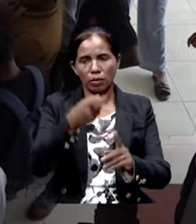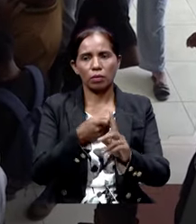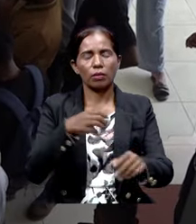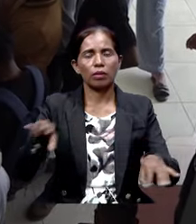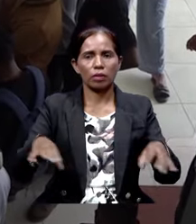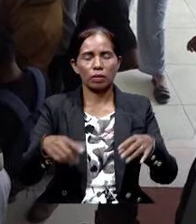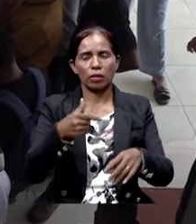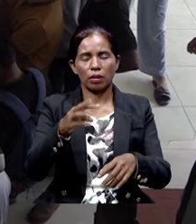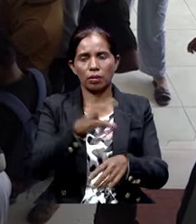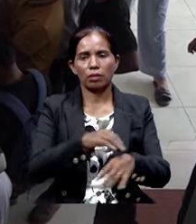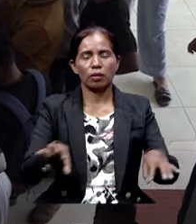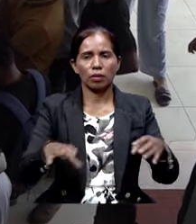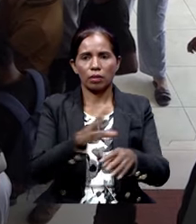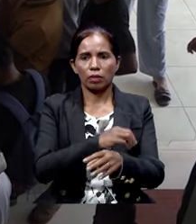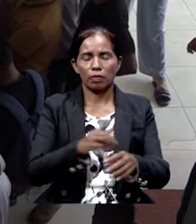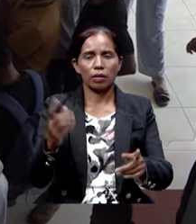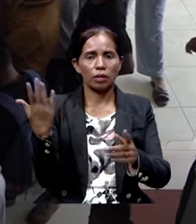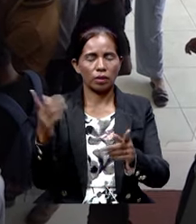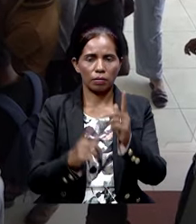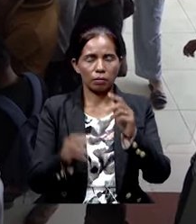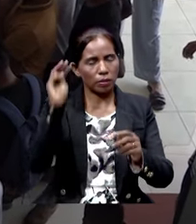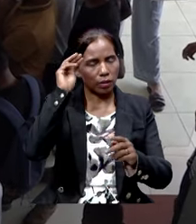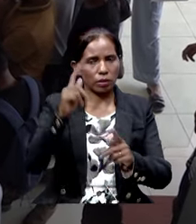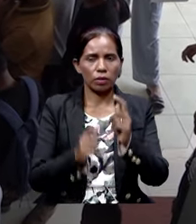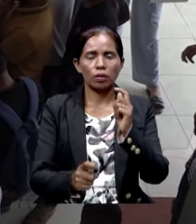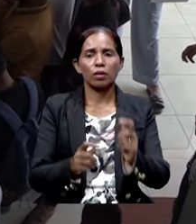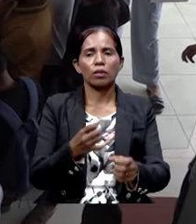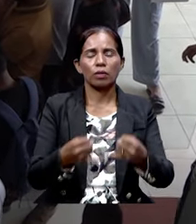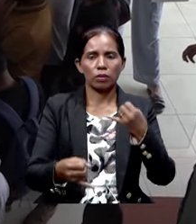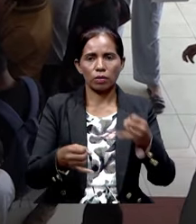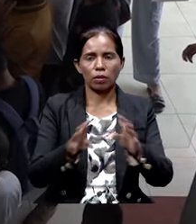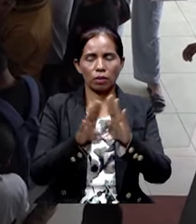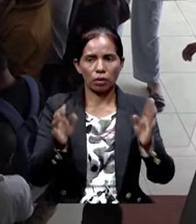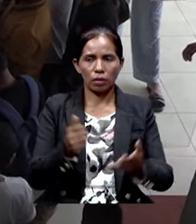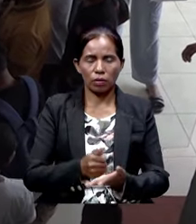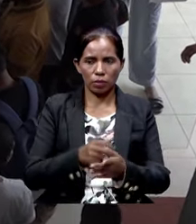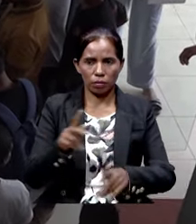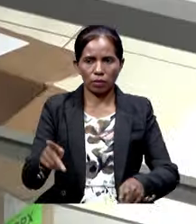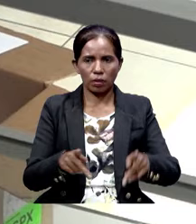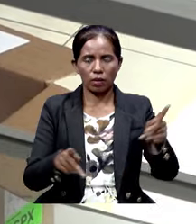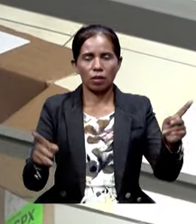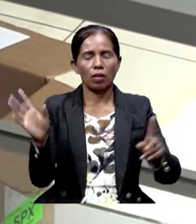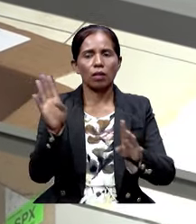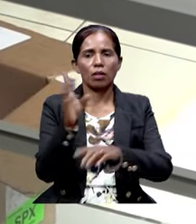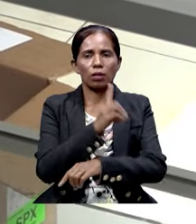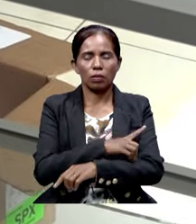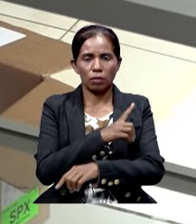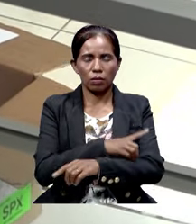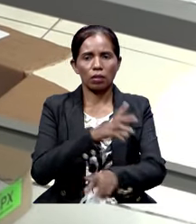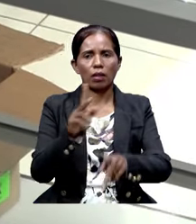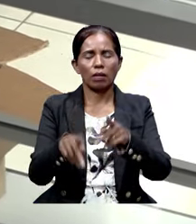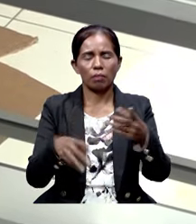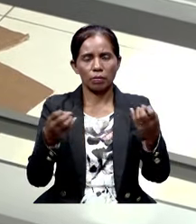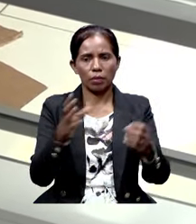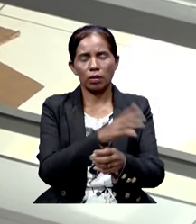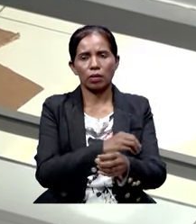Serviço Nacional Registro Notariado Loco Atendimento Trata Passaporte para o Público, Loron Cidadão Barra,